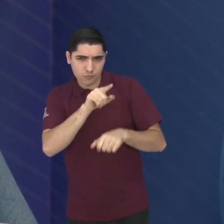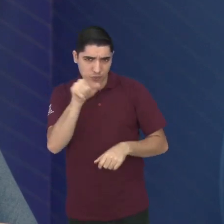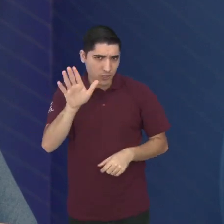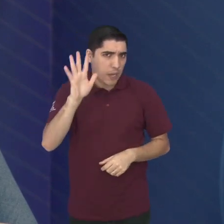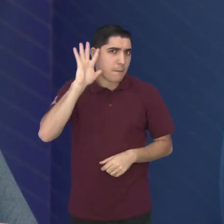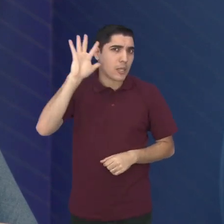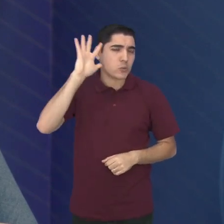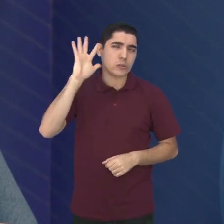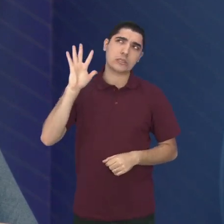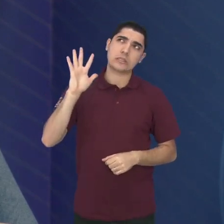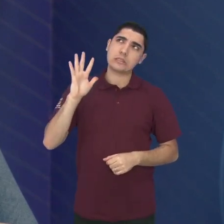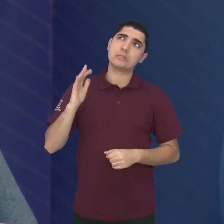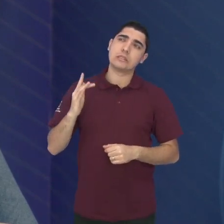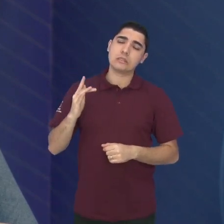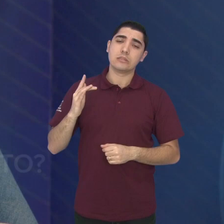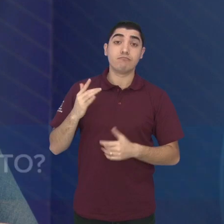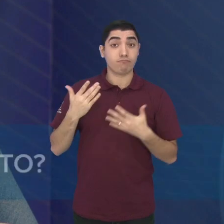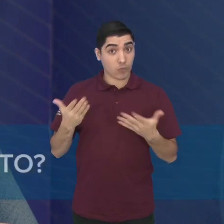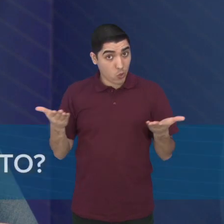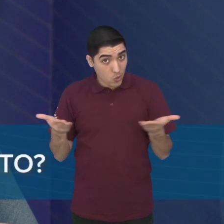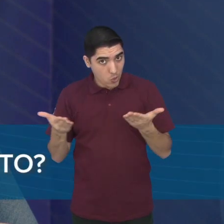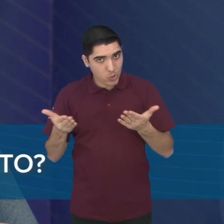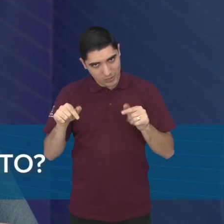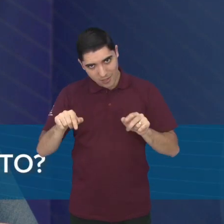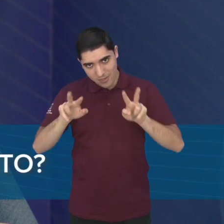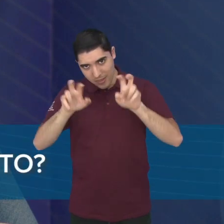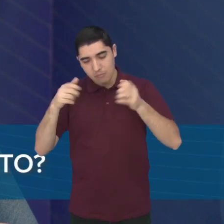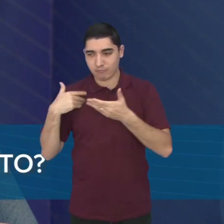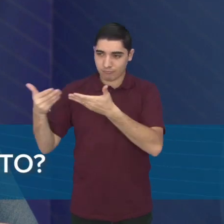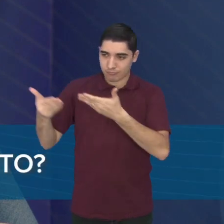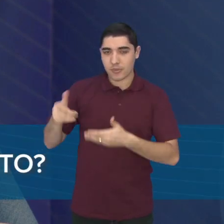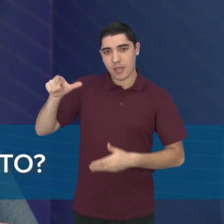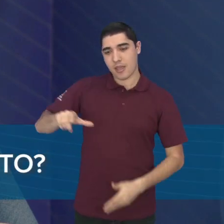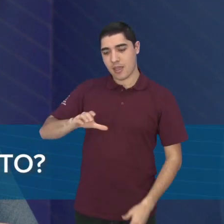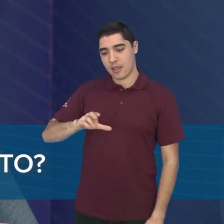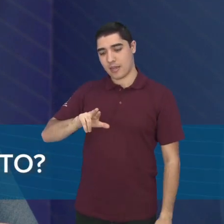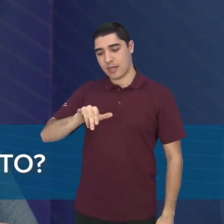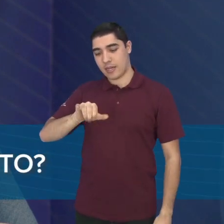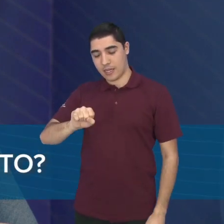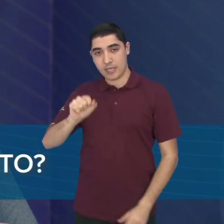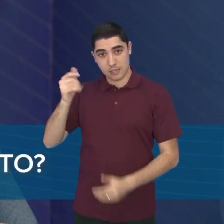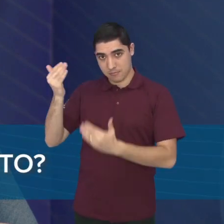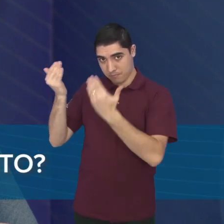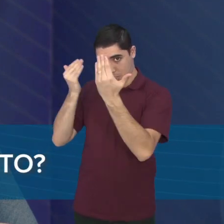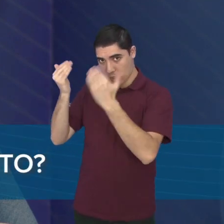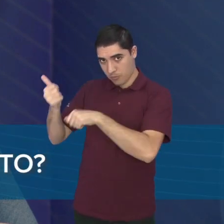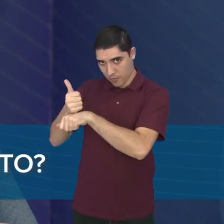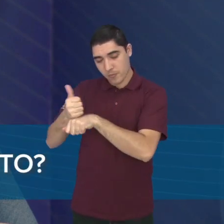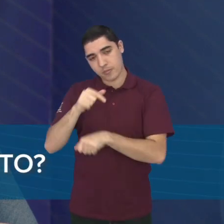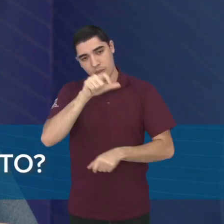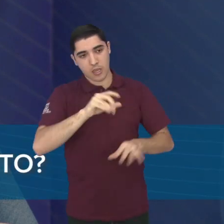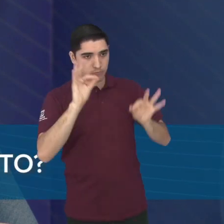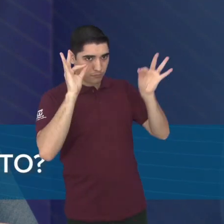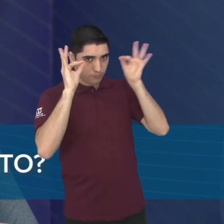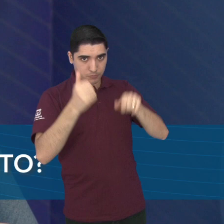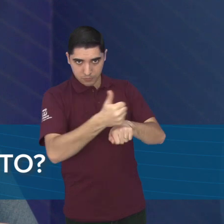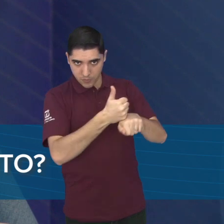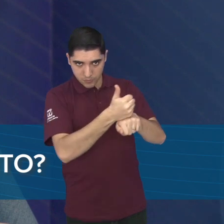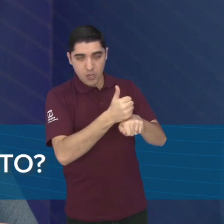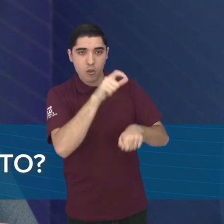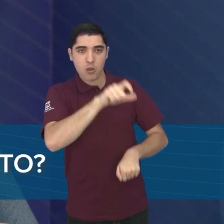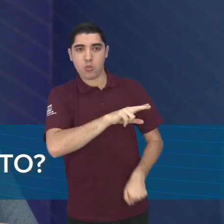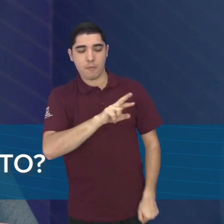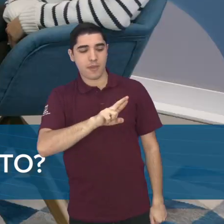Você sabe por quê? Você já se perguntou? Para falar sobre esse assunto, então, eu recebo a psicóloga Cris Sapla e também o psicanalista